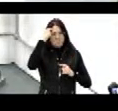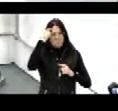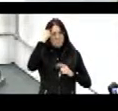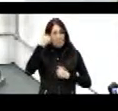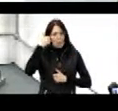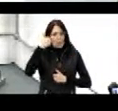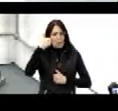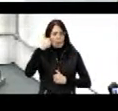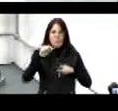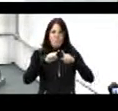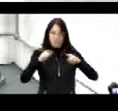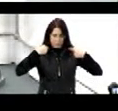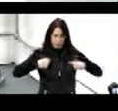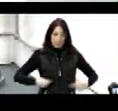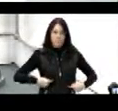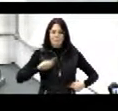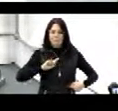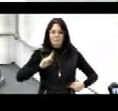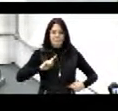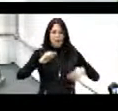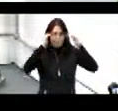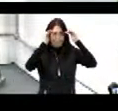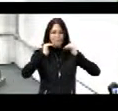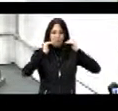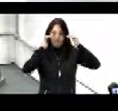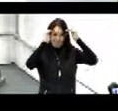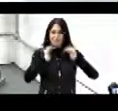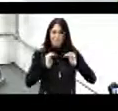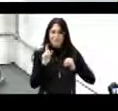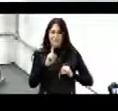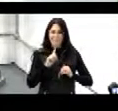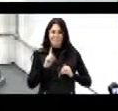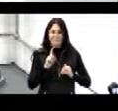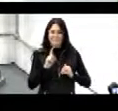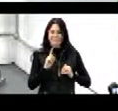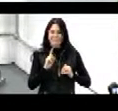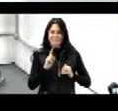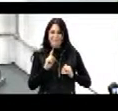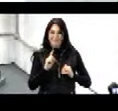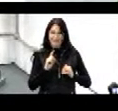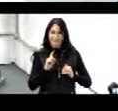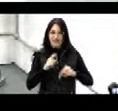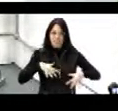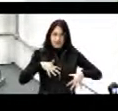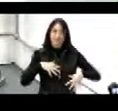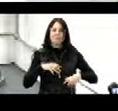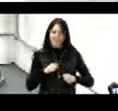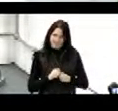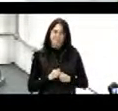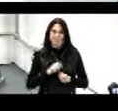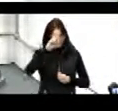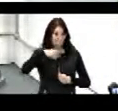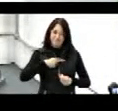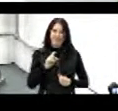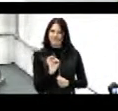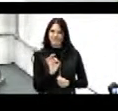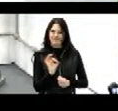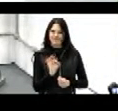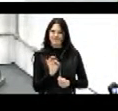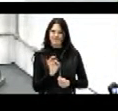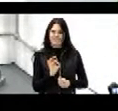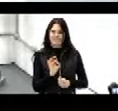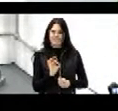está preservado. E nunca achei justo crianças com lesão